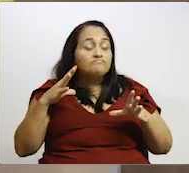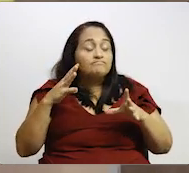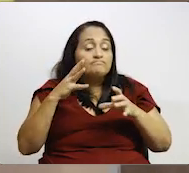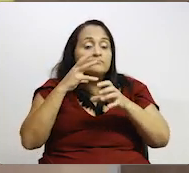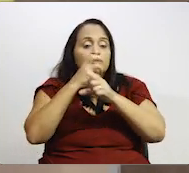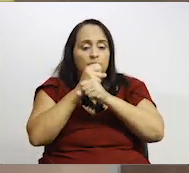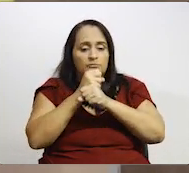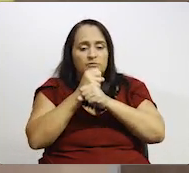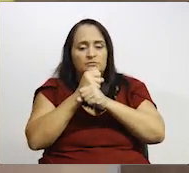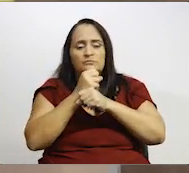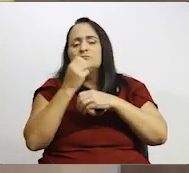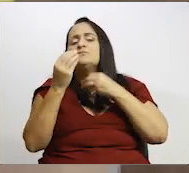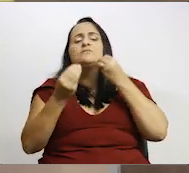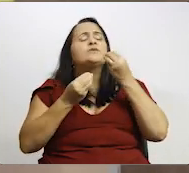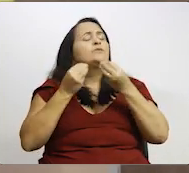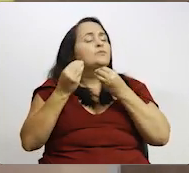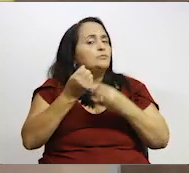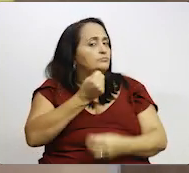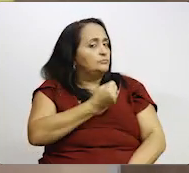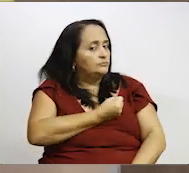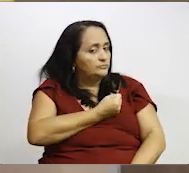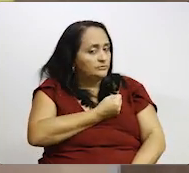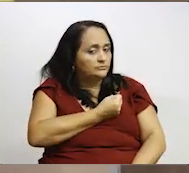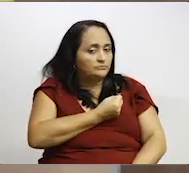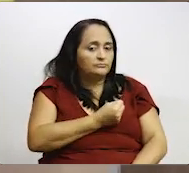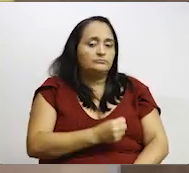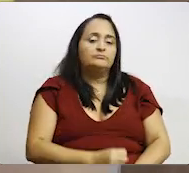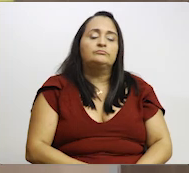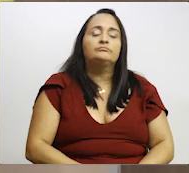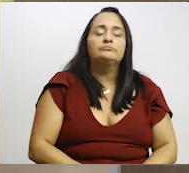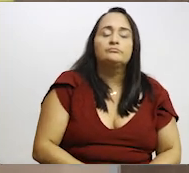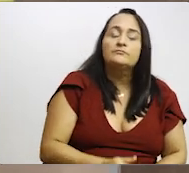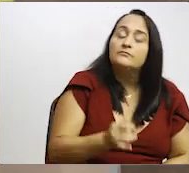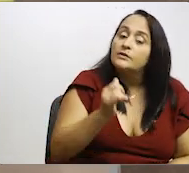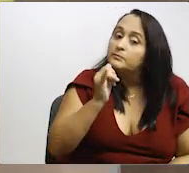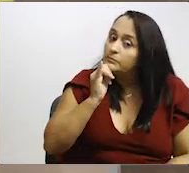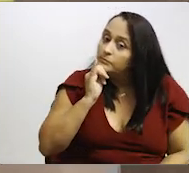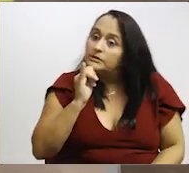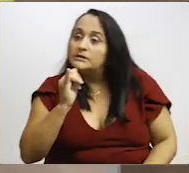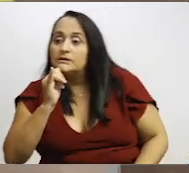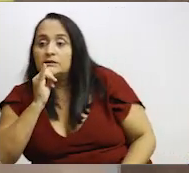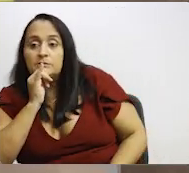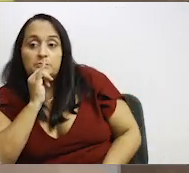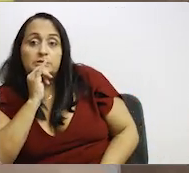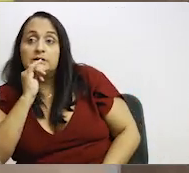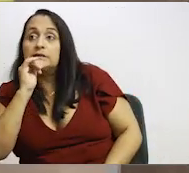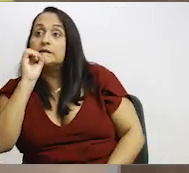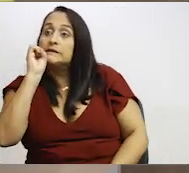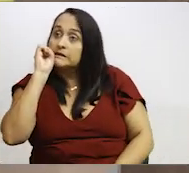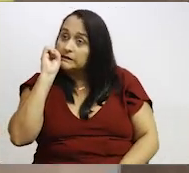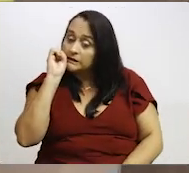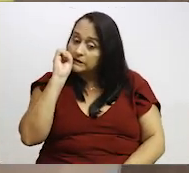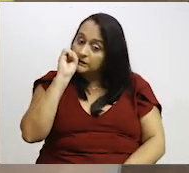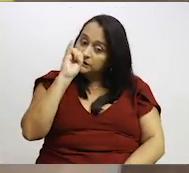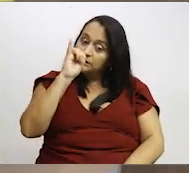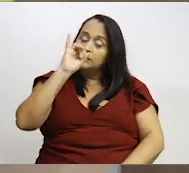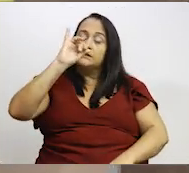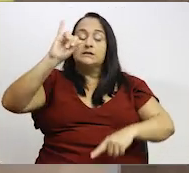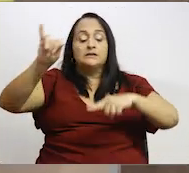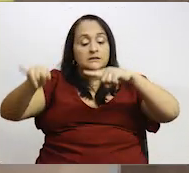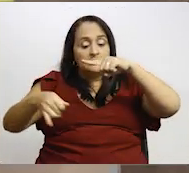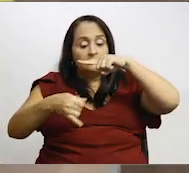ter? Na soma de frações, quando a parte de baixo, ou seja, o